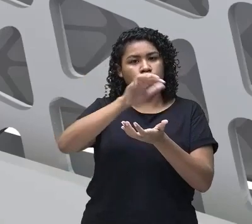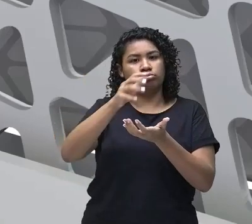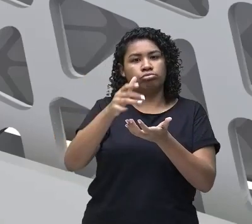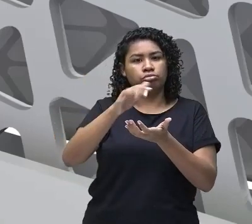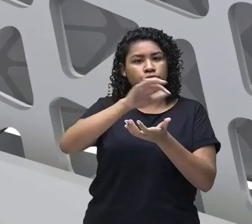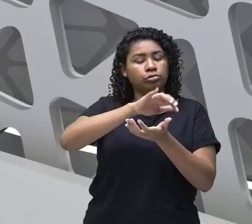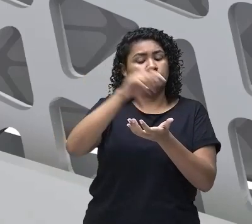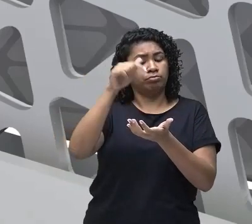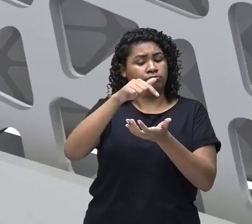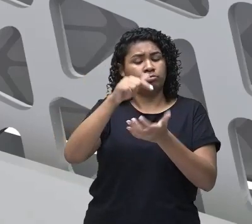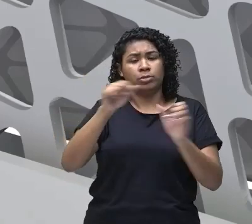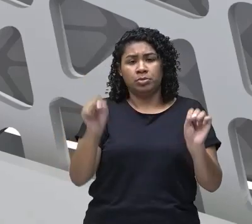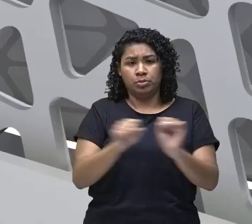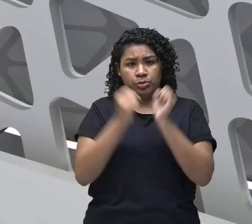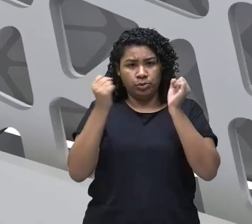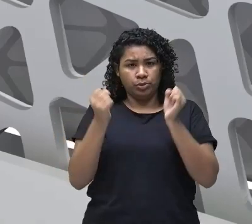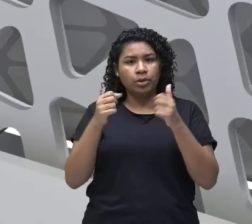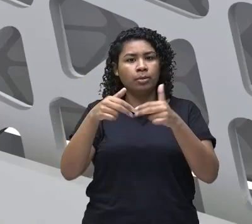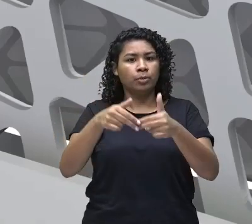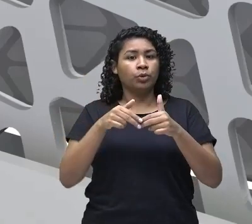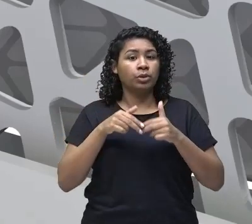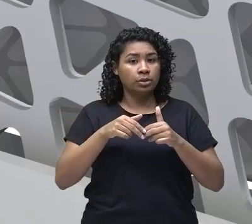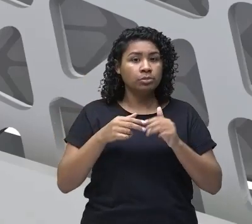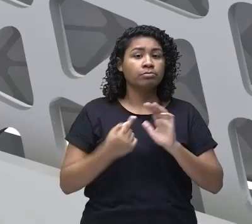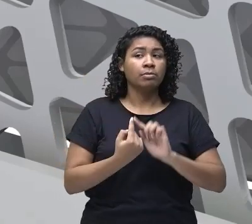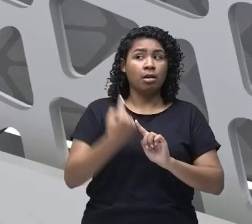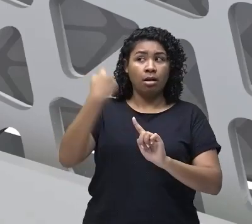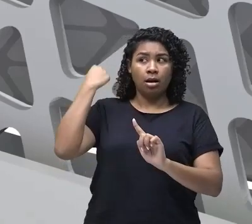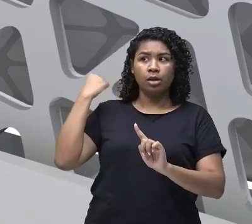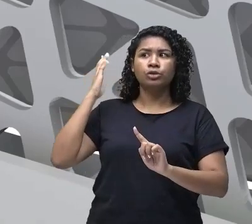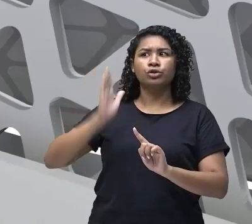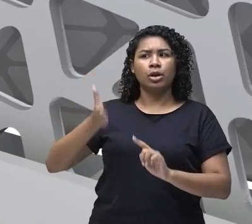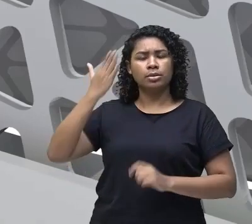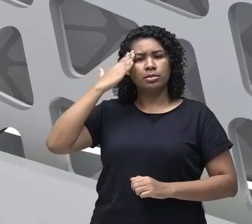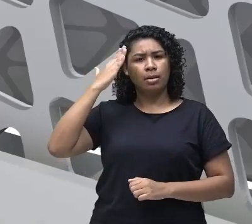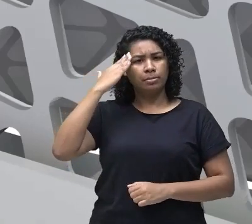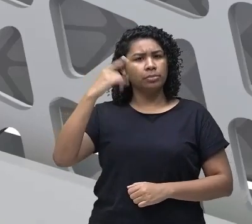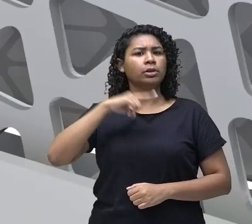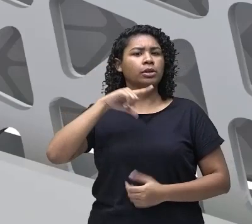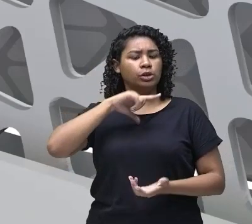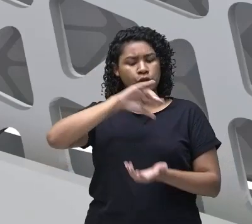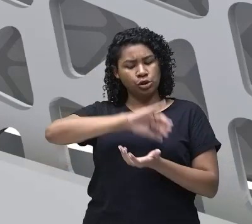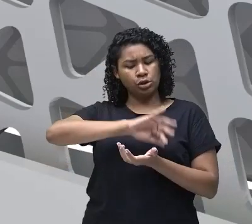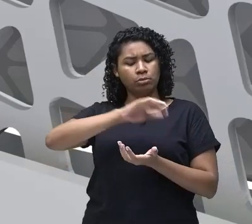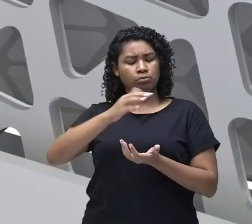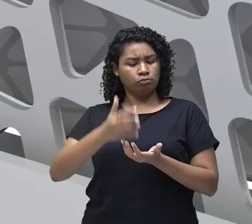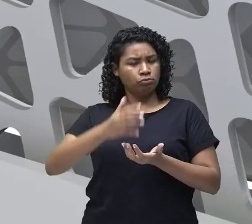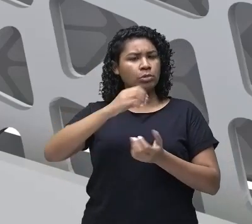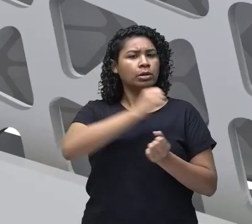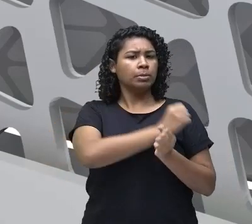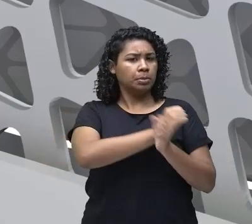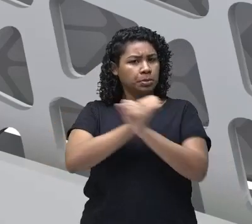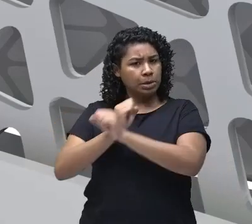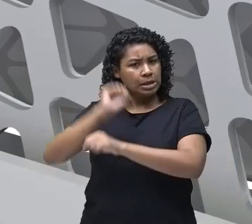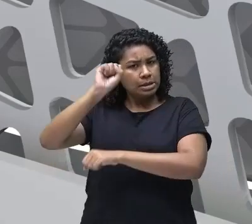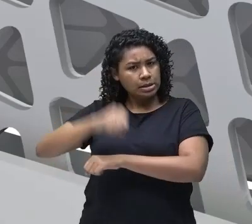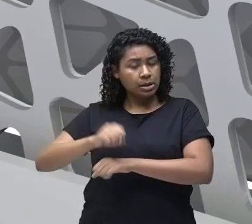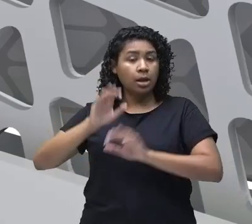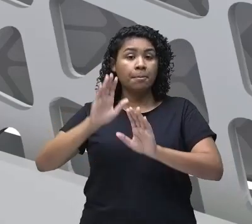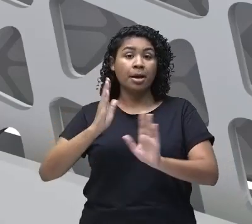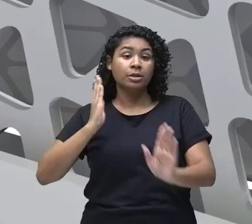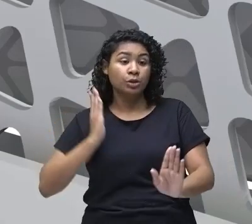se sabia que existia então essa camada, mas a descoberta desse impacto foi a partir